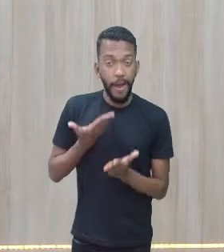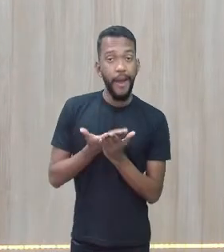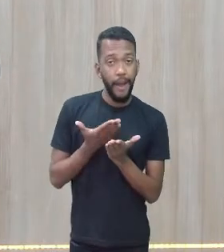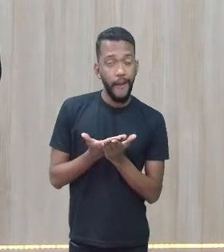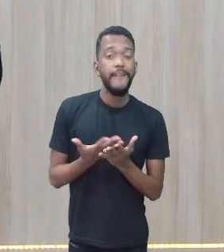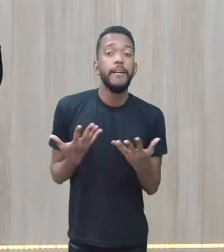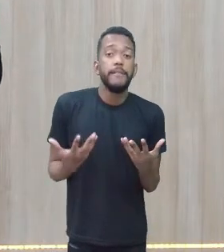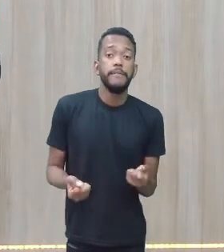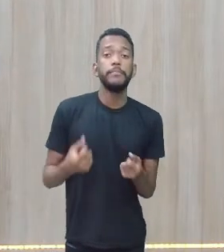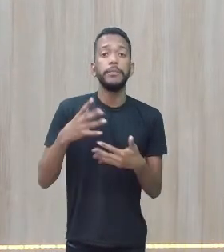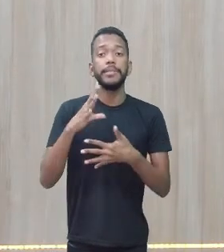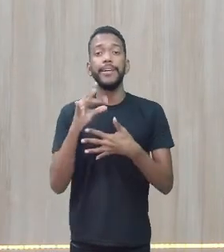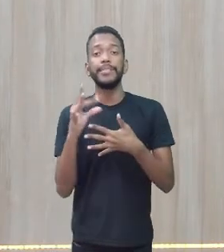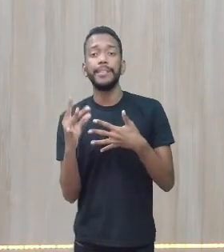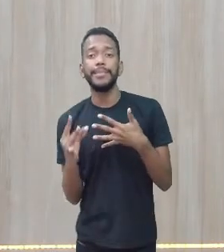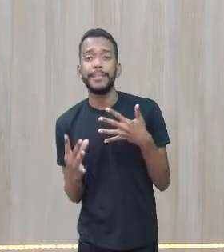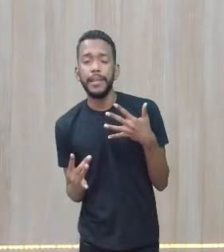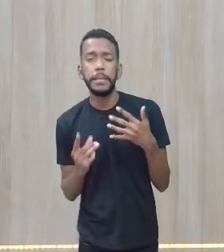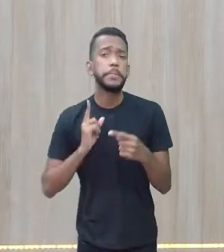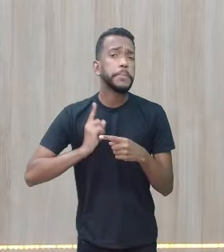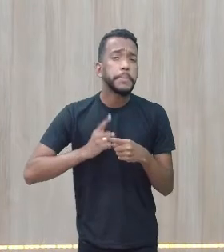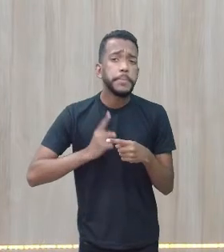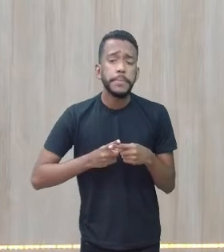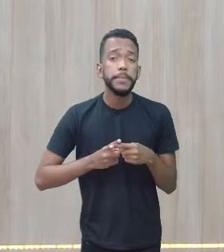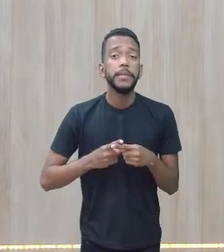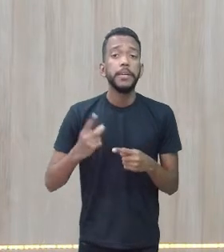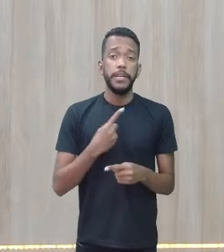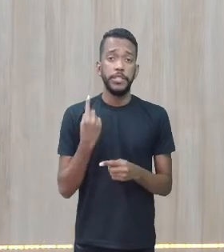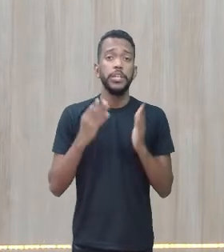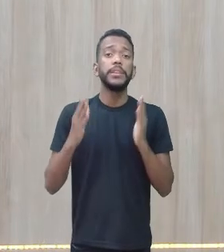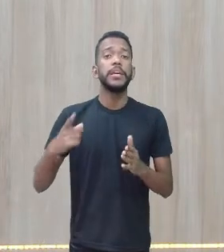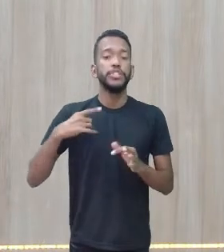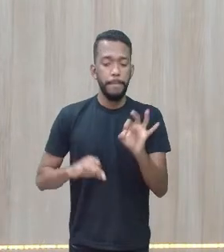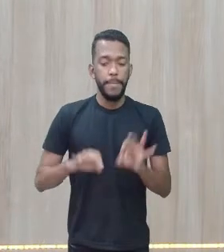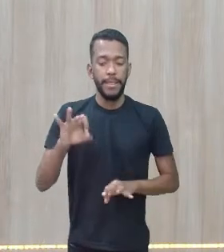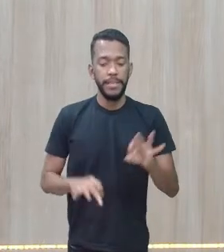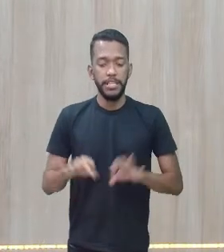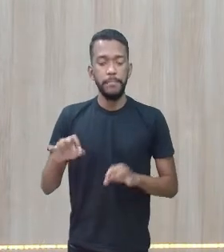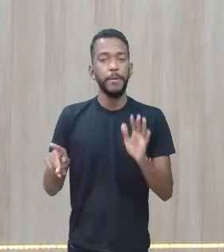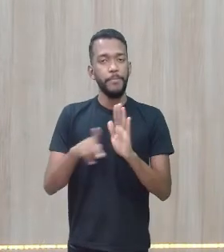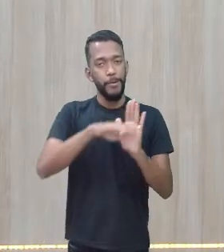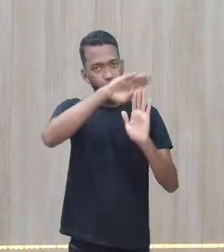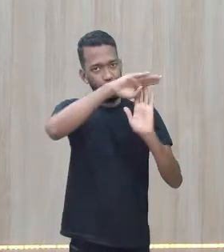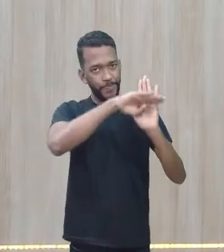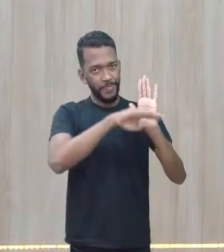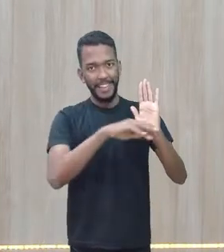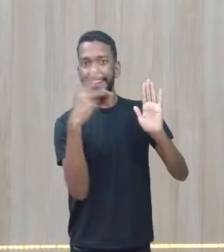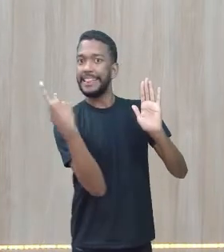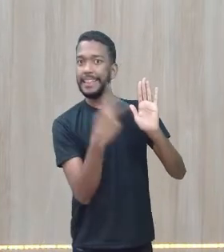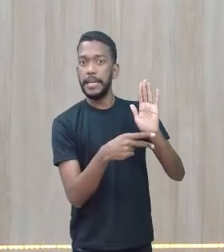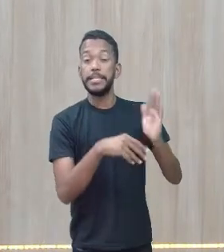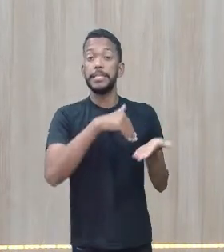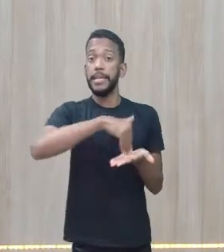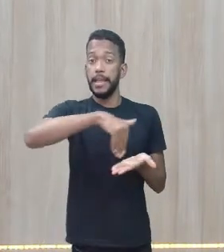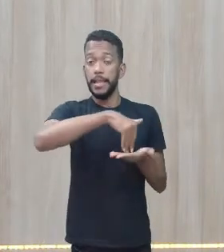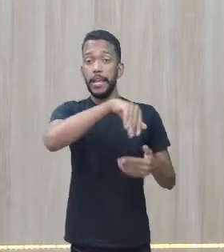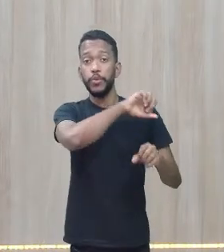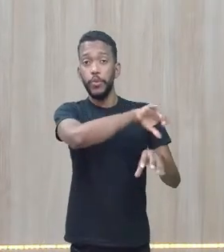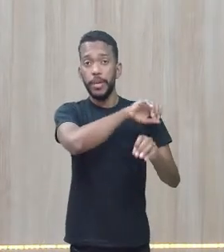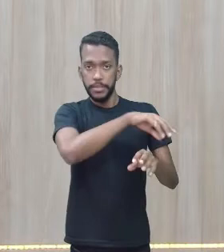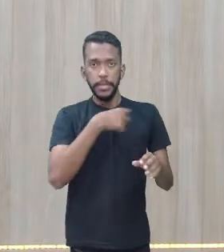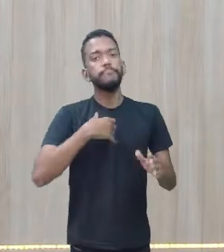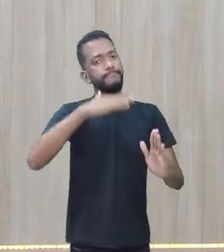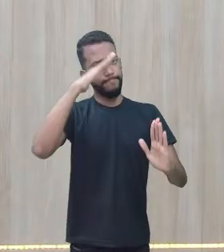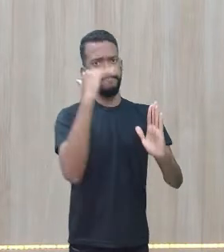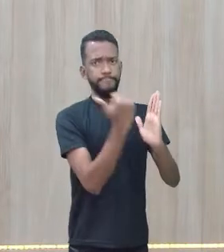isso. Por quê? Nós seguimos um planejamento da Secretaria de Educação e este conteúdo veio agora.